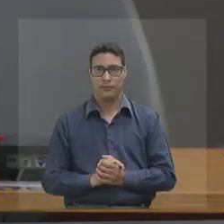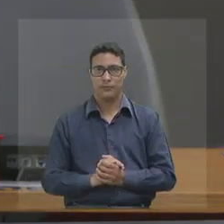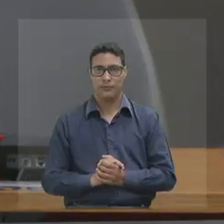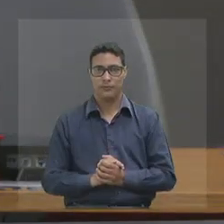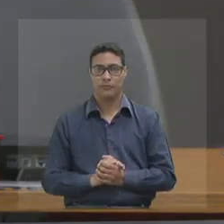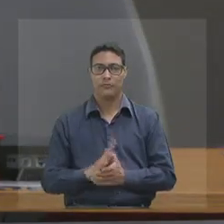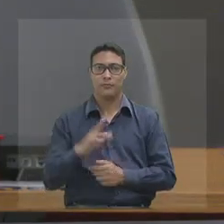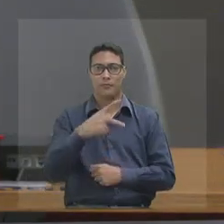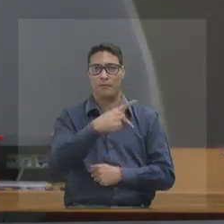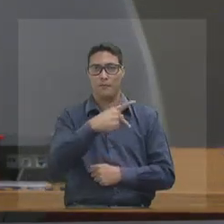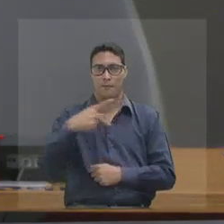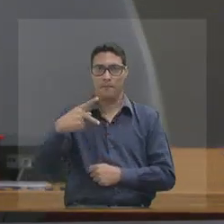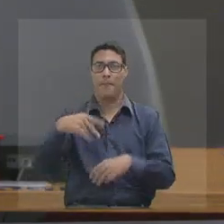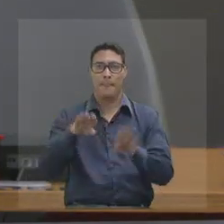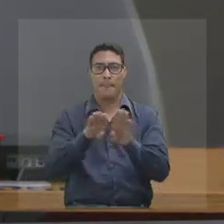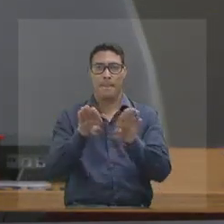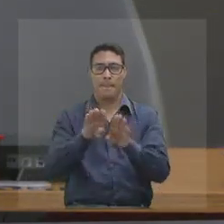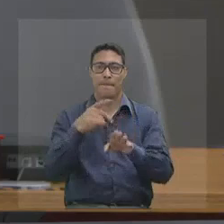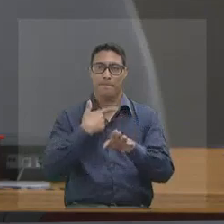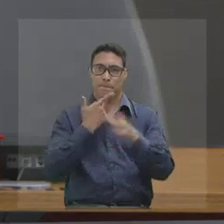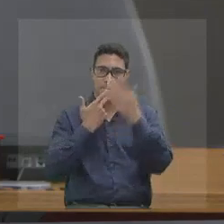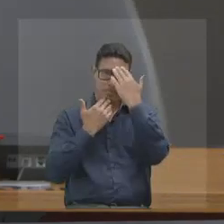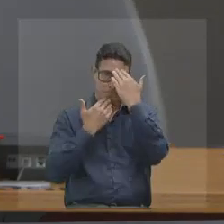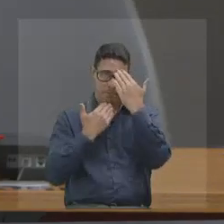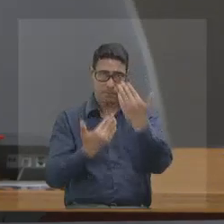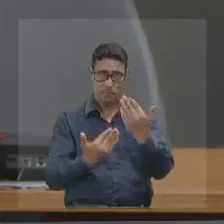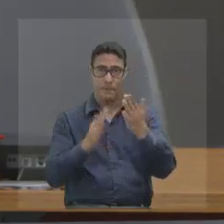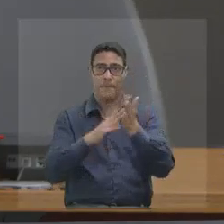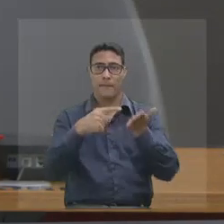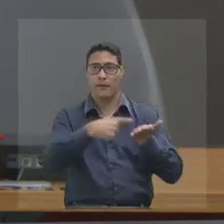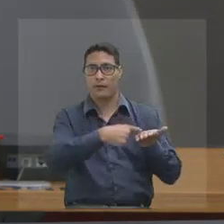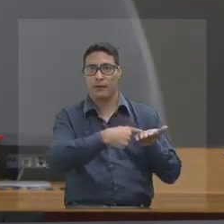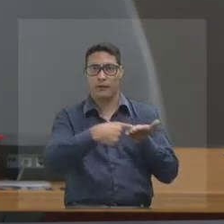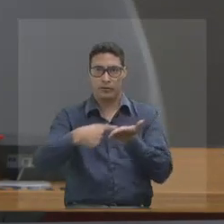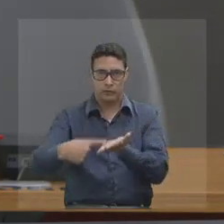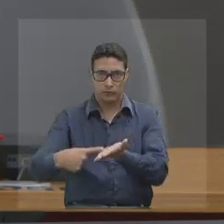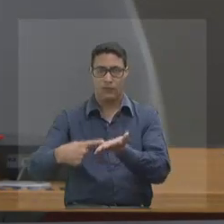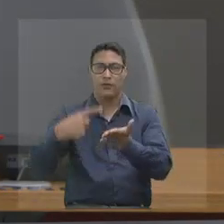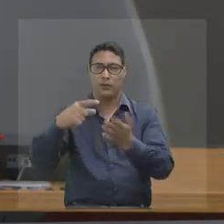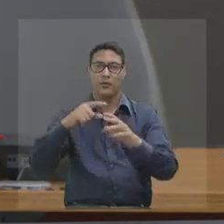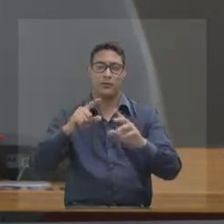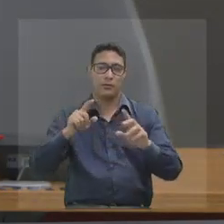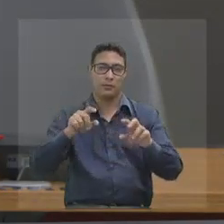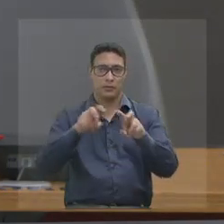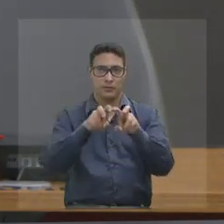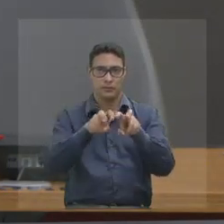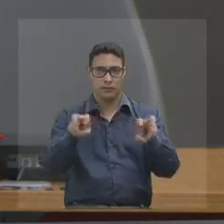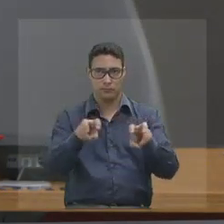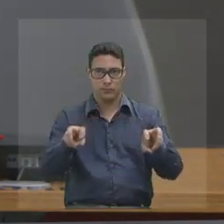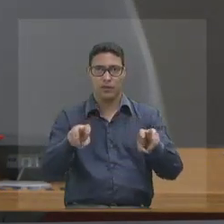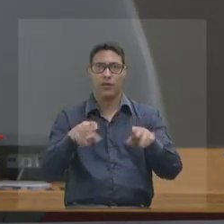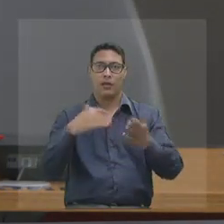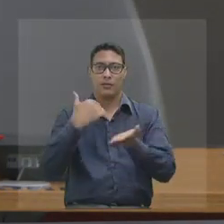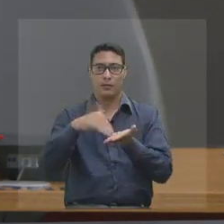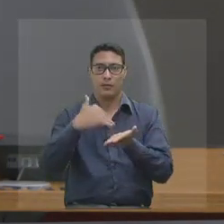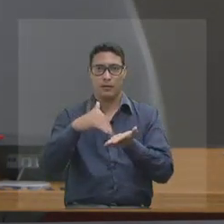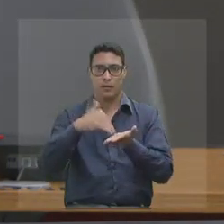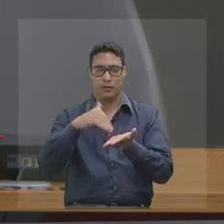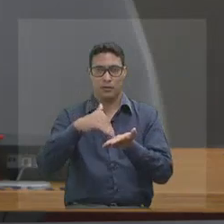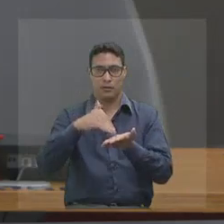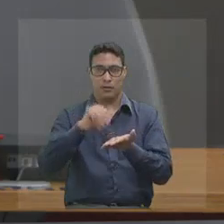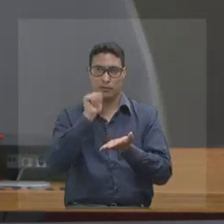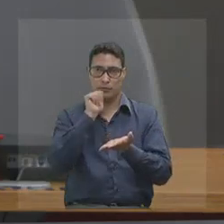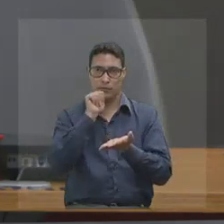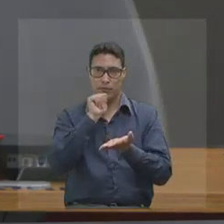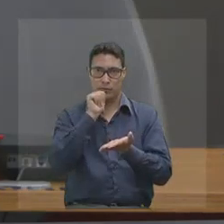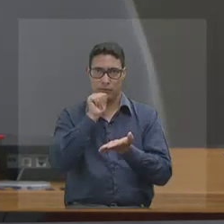a presidência regista agradece e convida para fazer parte da mesa da secretária de Meio Ambiente de